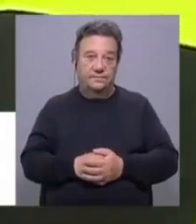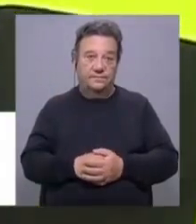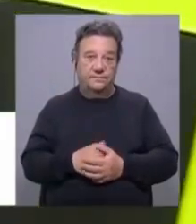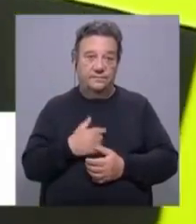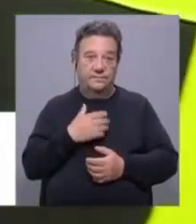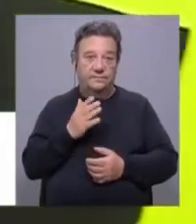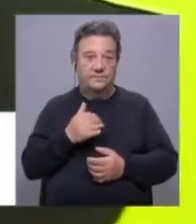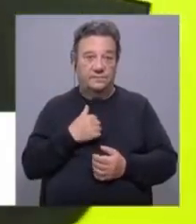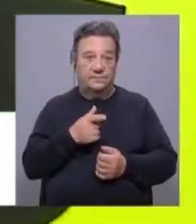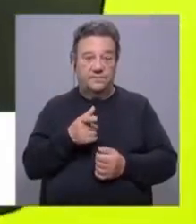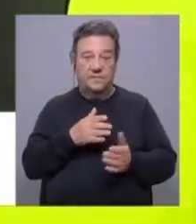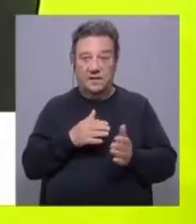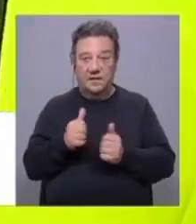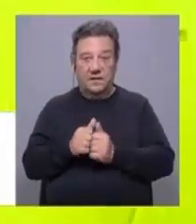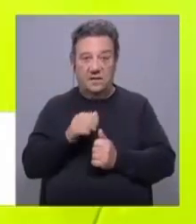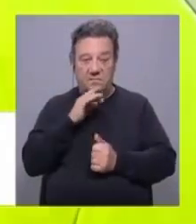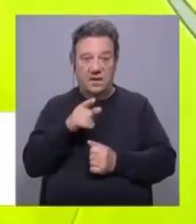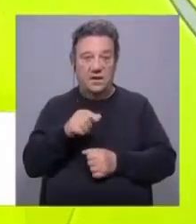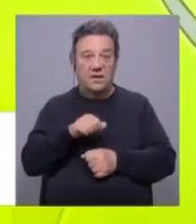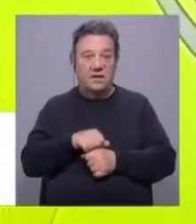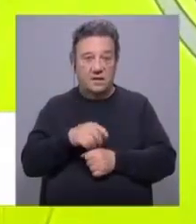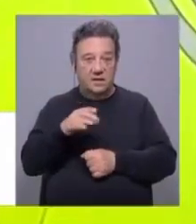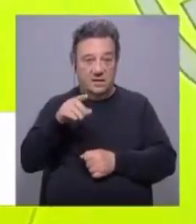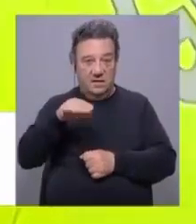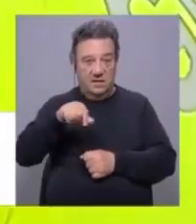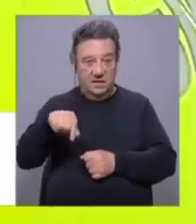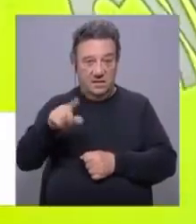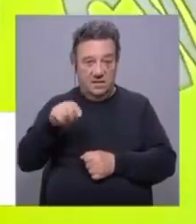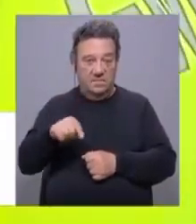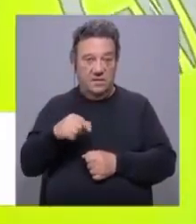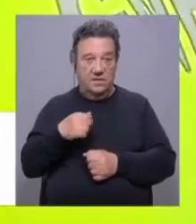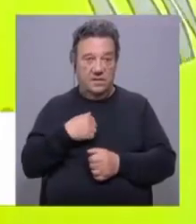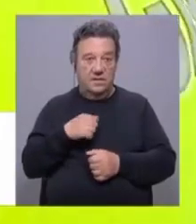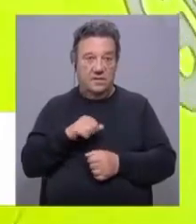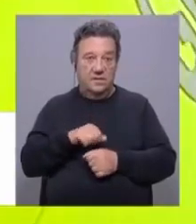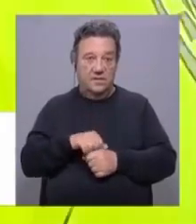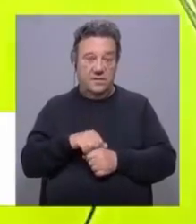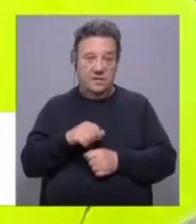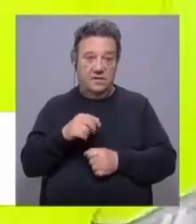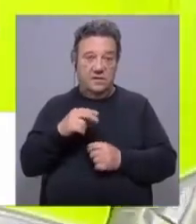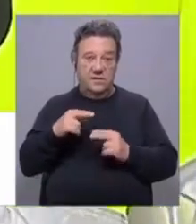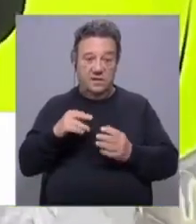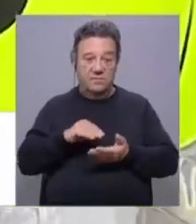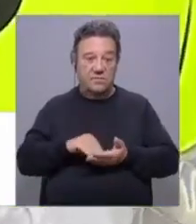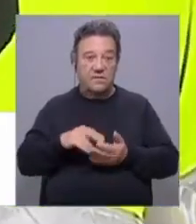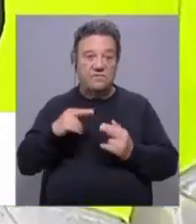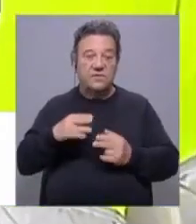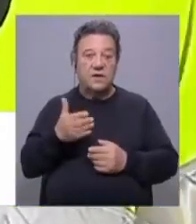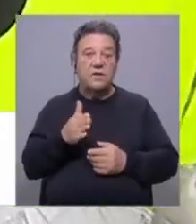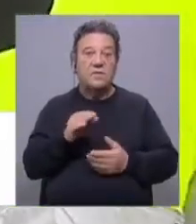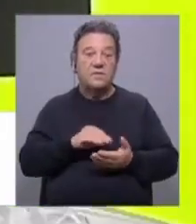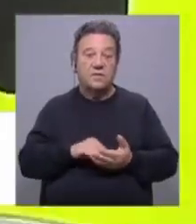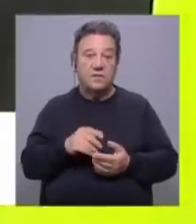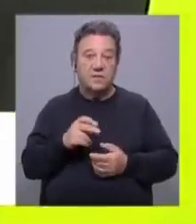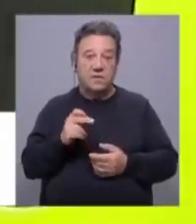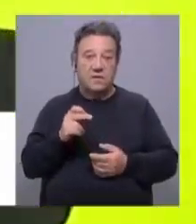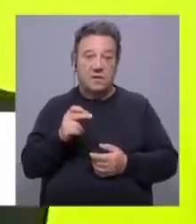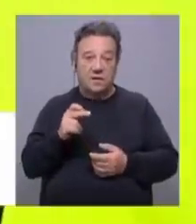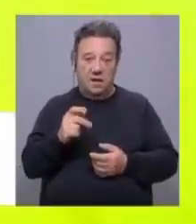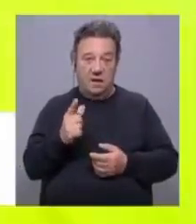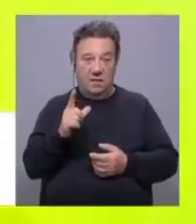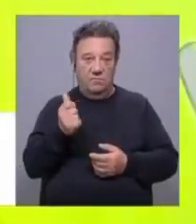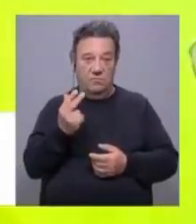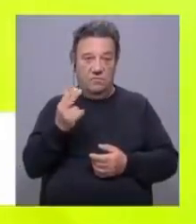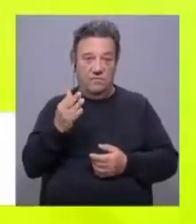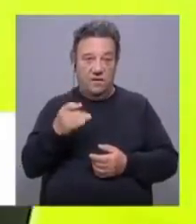minha mãe. Vem ficar com a sua mãe. E a sua residência é aqui também? Sim, fiscal é... A sua residência fiscal é qual? É em Albufeira. Em Albufeira.